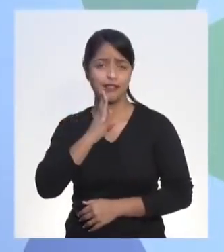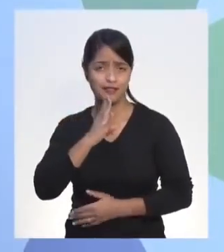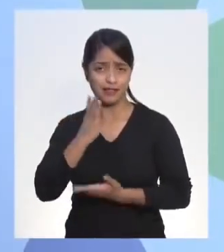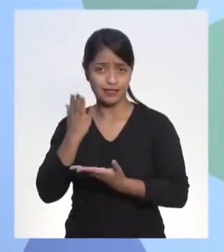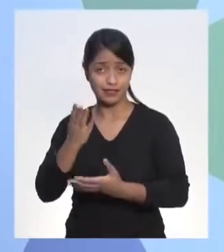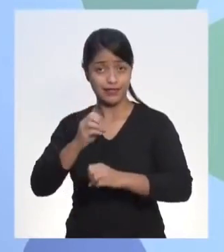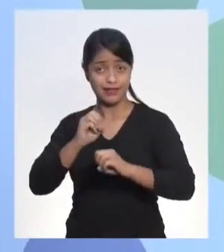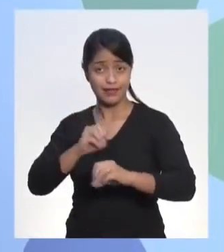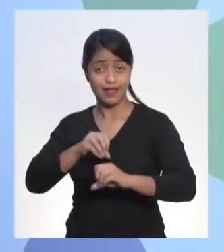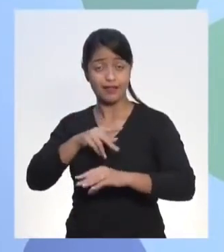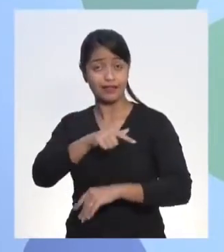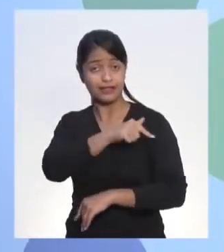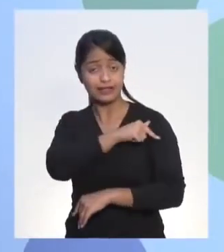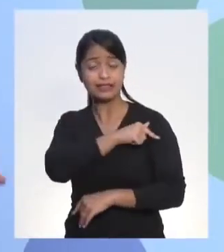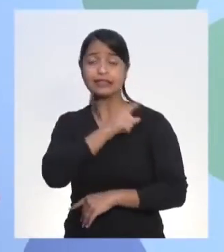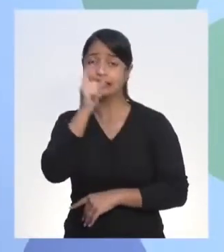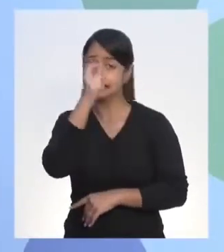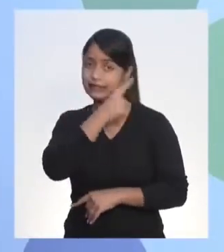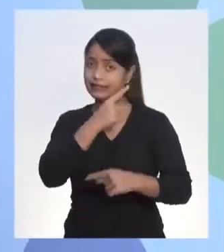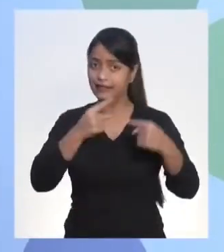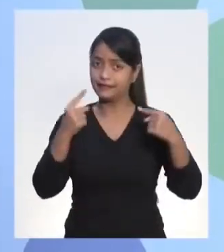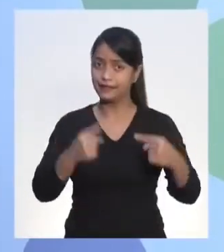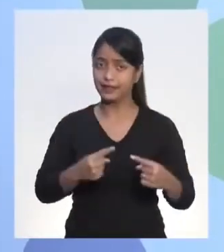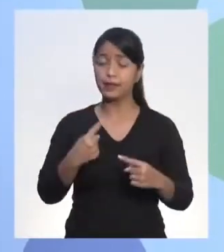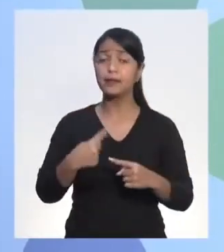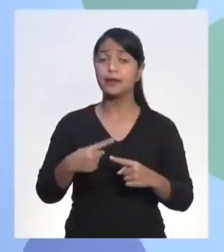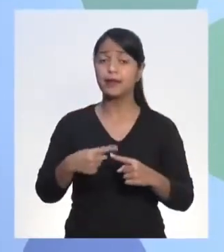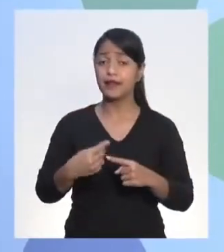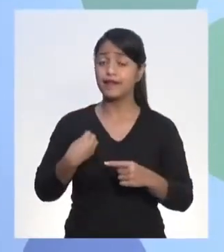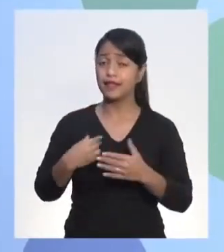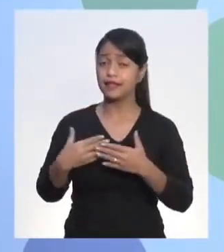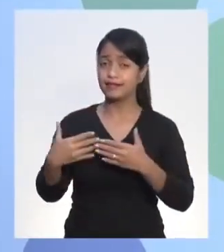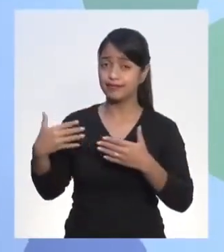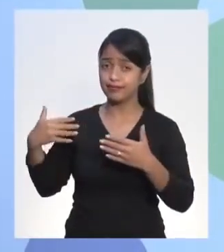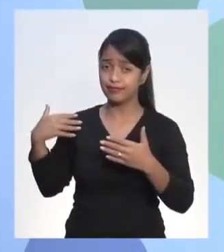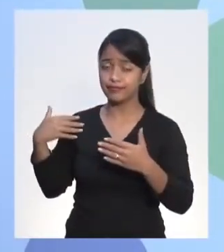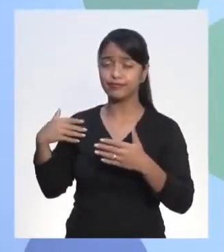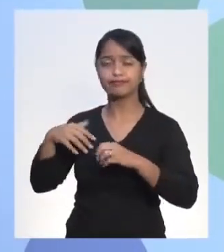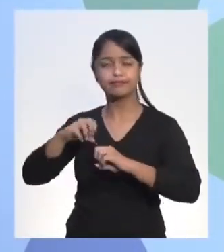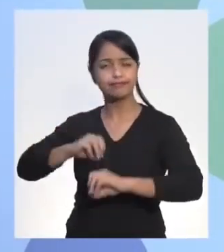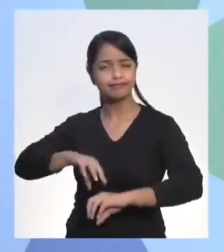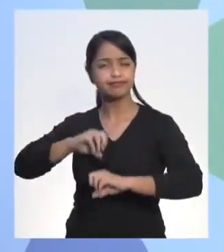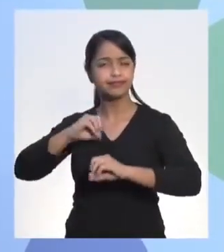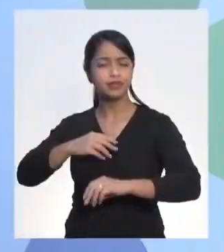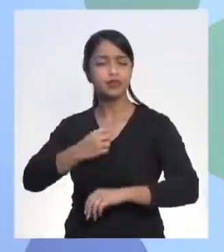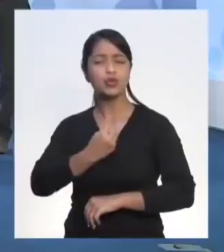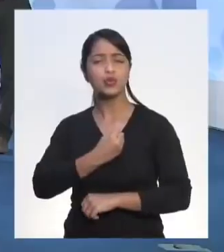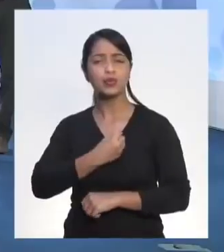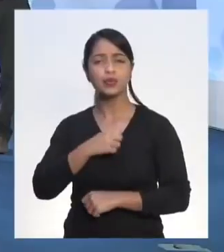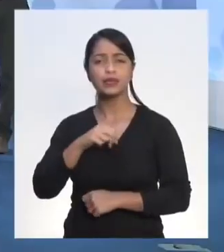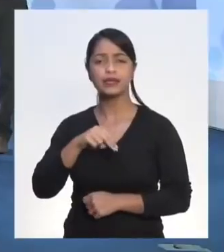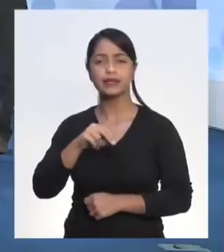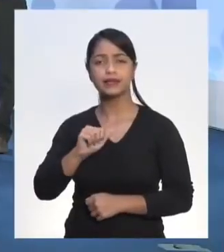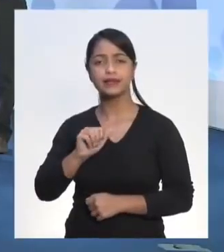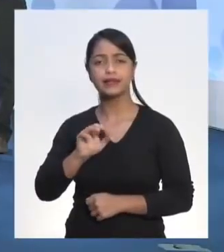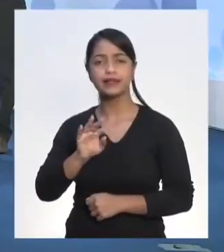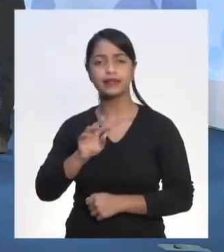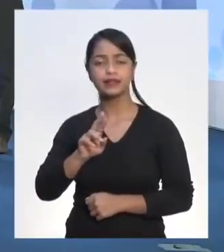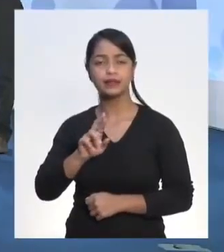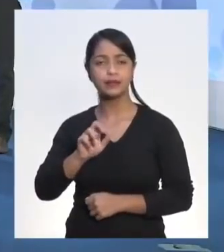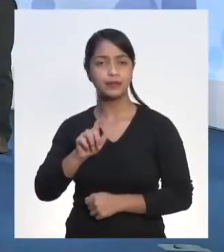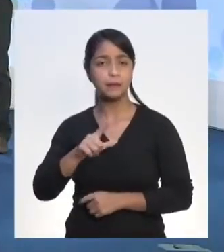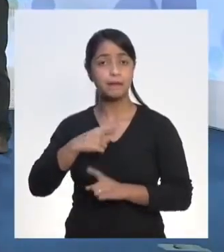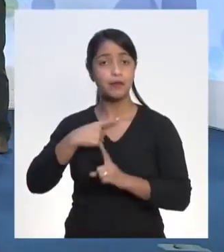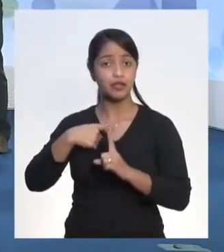grande desafio, né? Porque a gente vem uma vida inteira trabalhando essa questão do número natural positivo. Né? Aí um belo dia você chega e